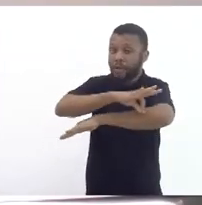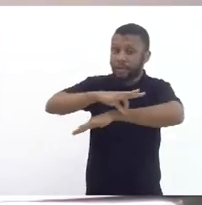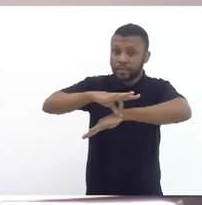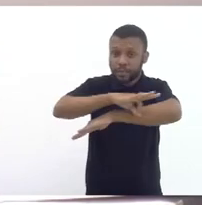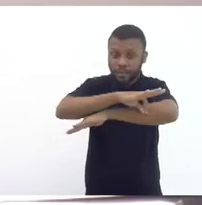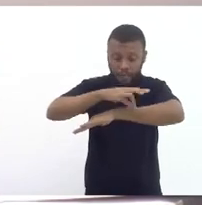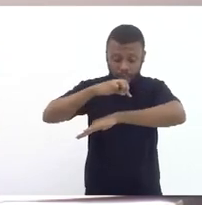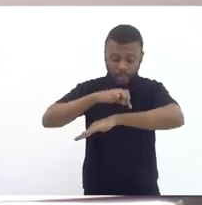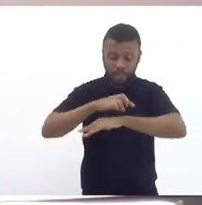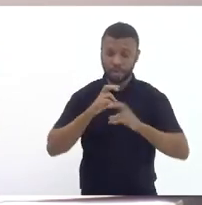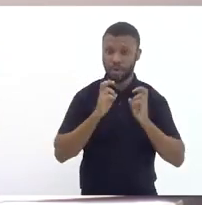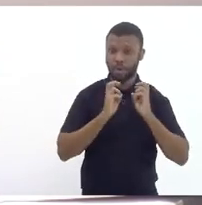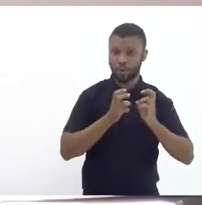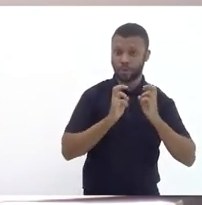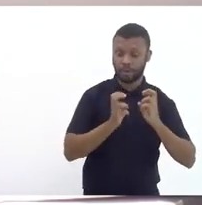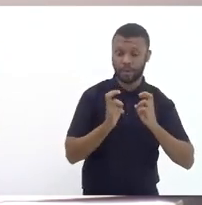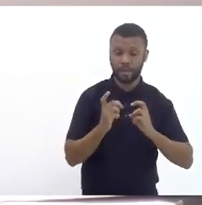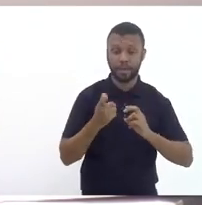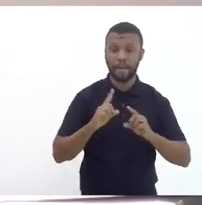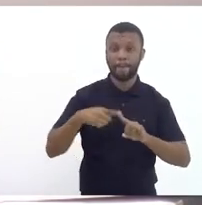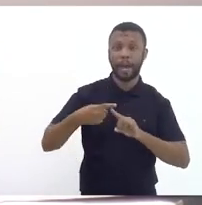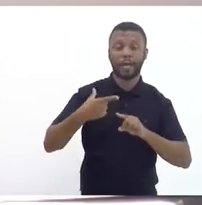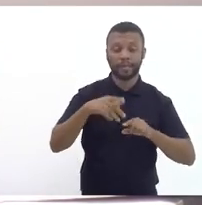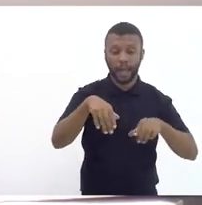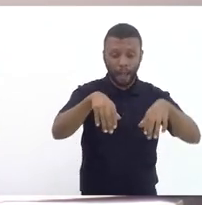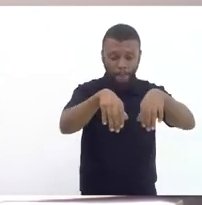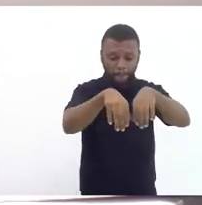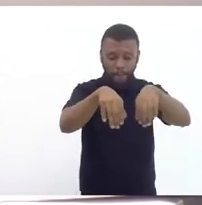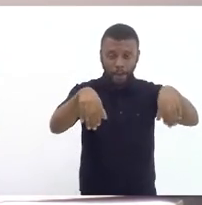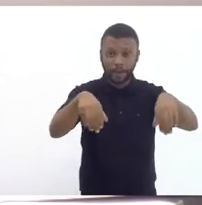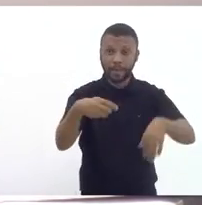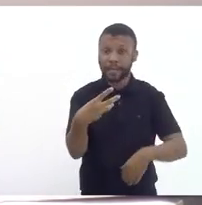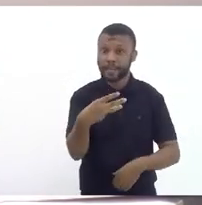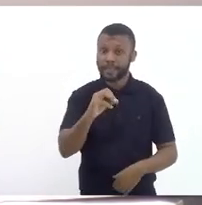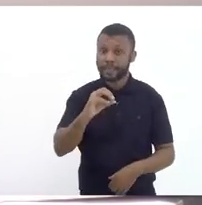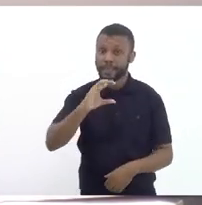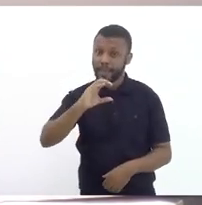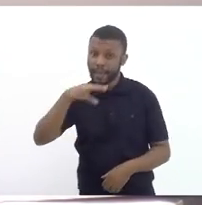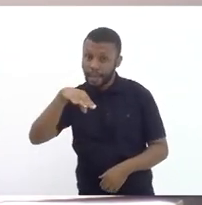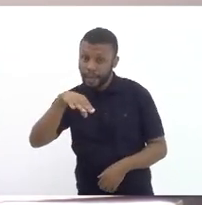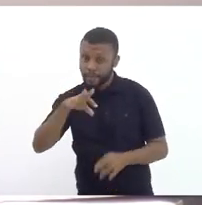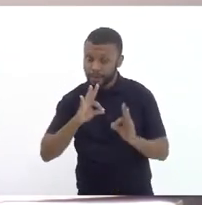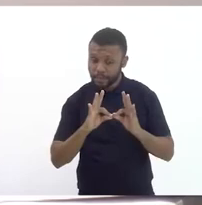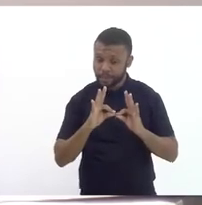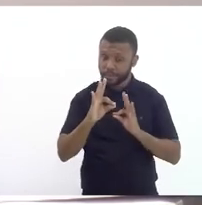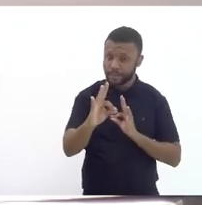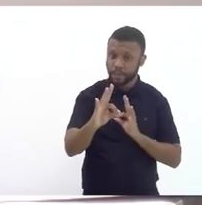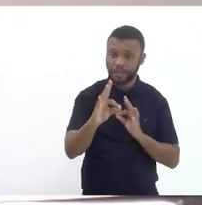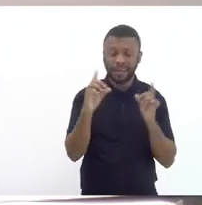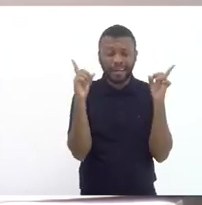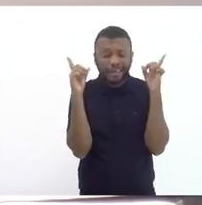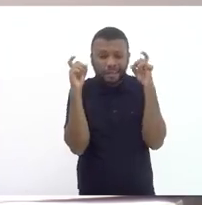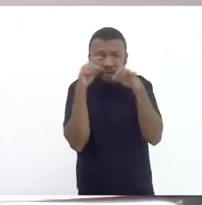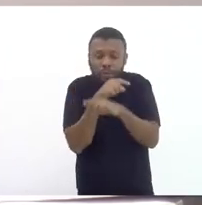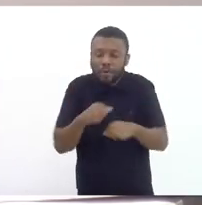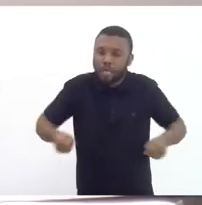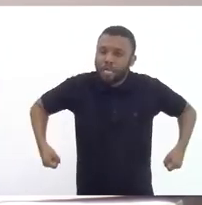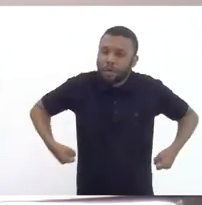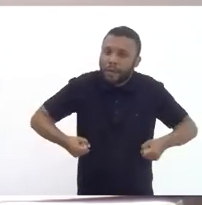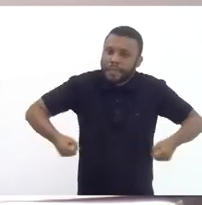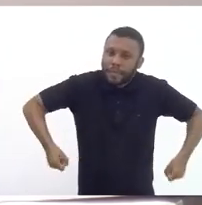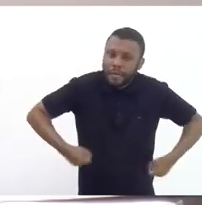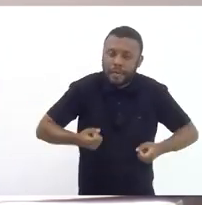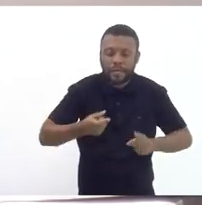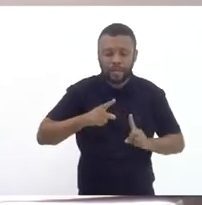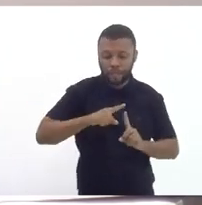plataforma, que é 30 centímetros, em muitas das estações, 30 centímetros. Dificulta muito o cadeirante, o idoso, a